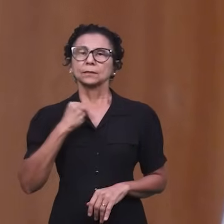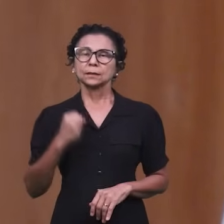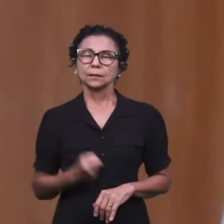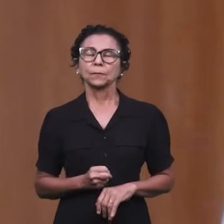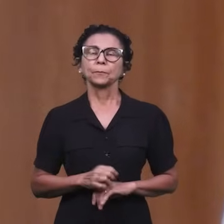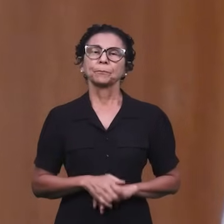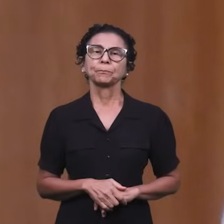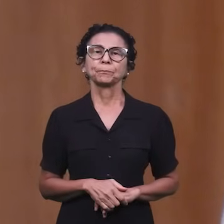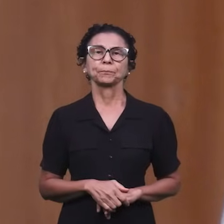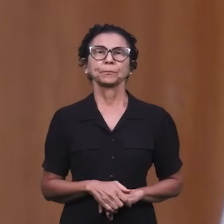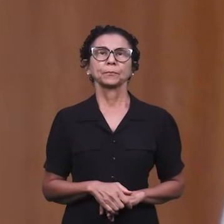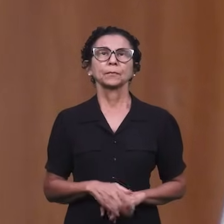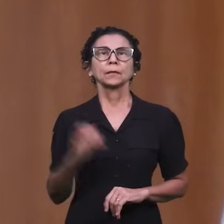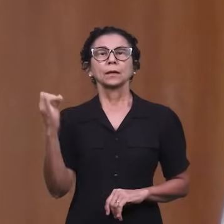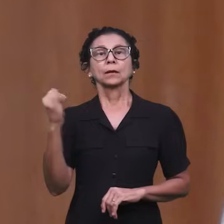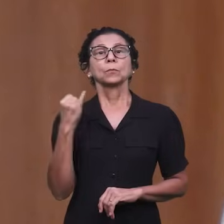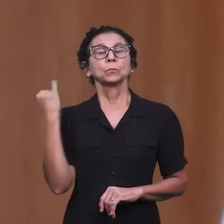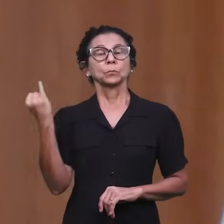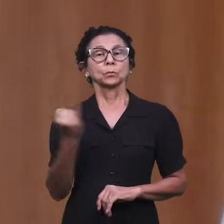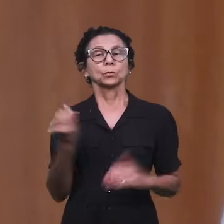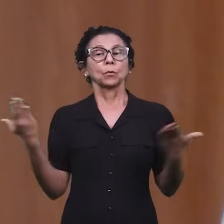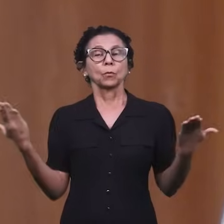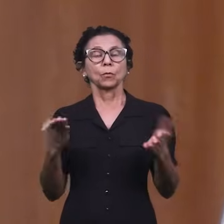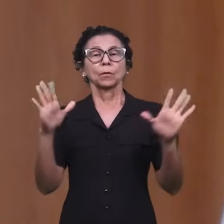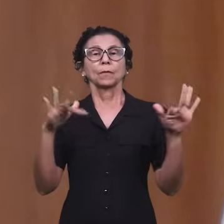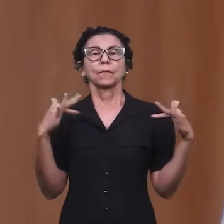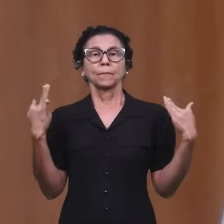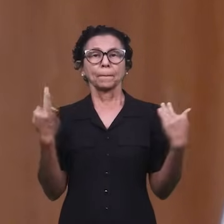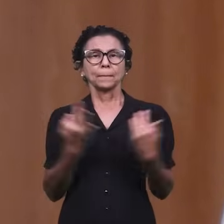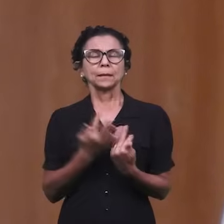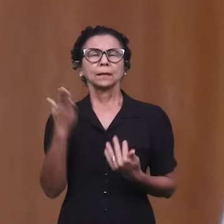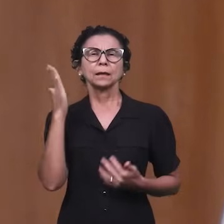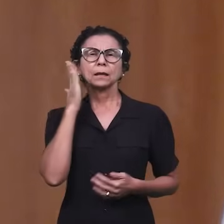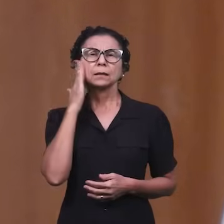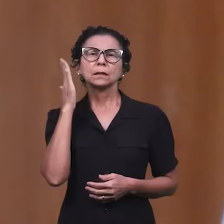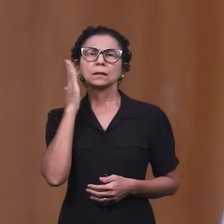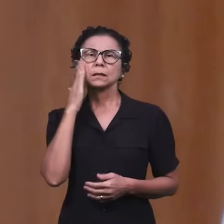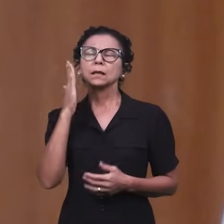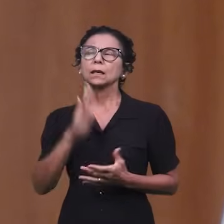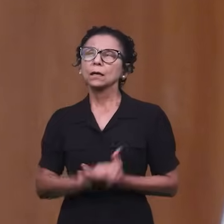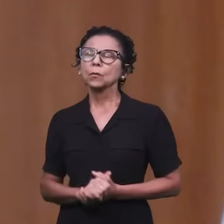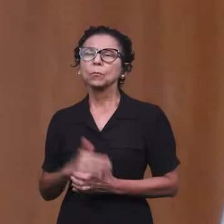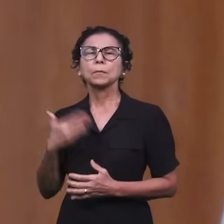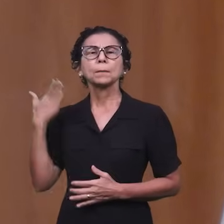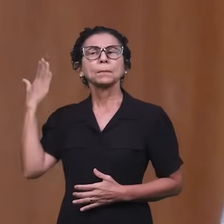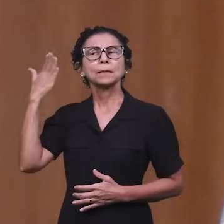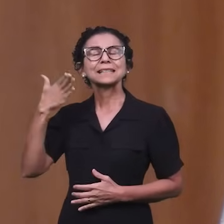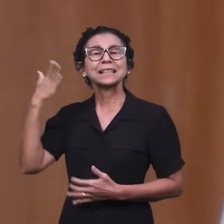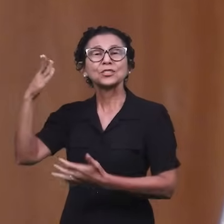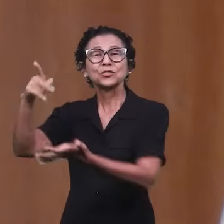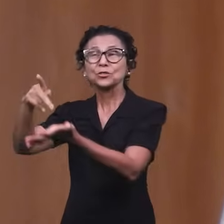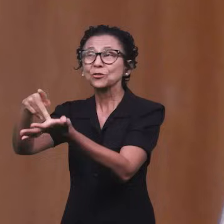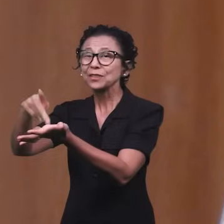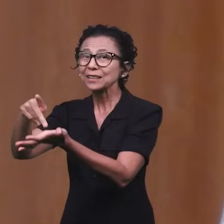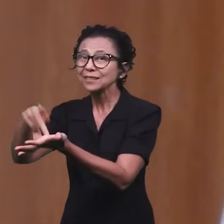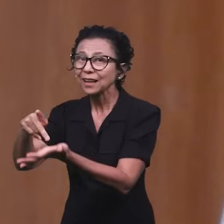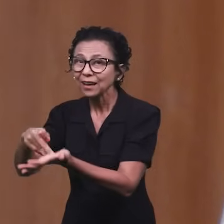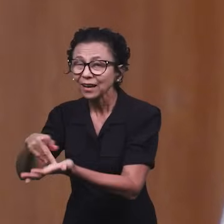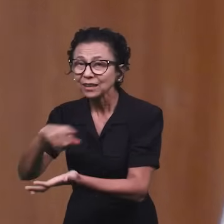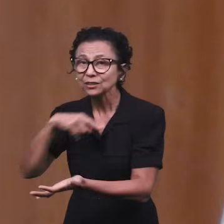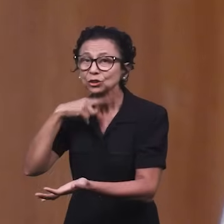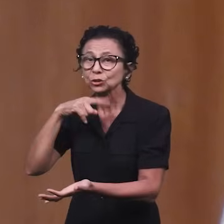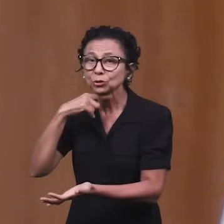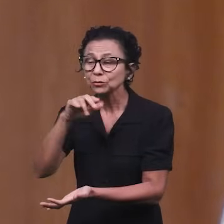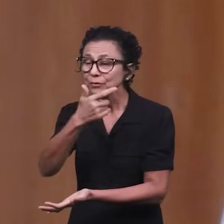famílias saber a mensagem que você está ouvindo, a mensagem que traz uma verdade absoluta. E qual o resultado